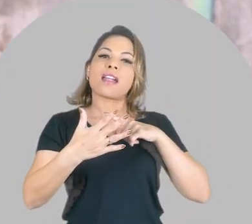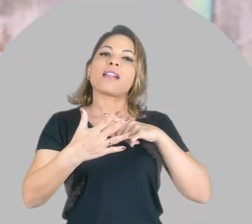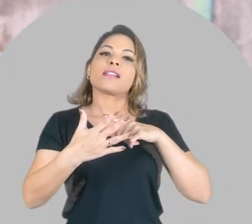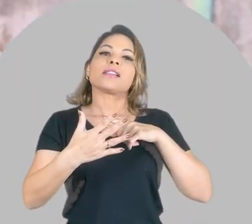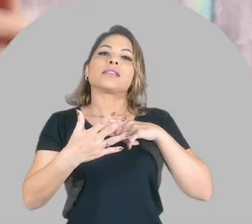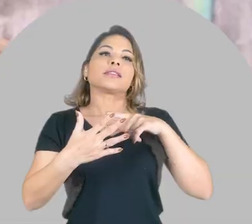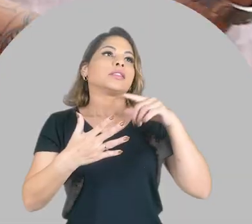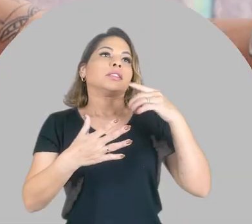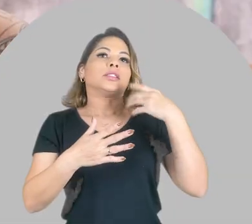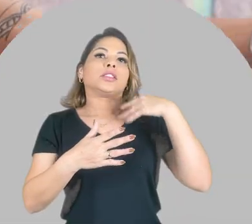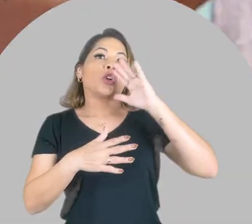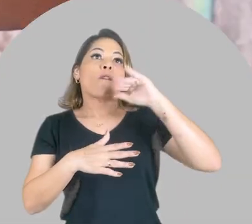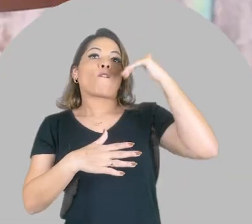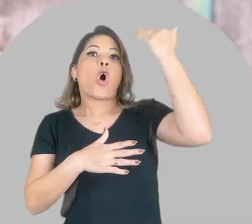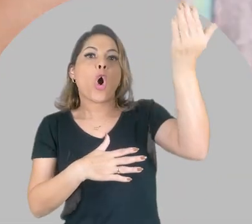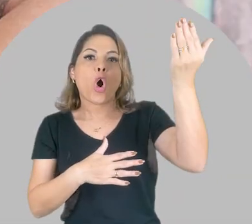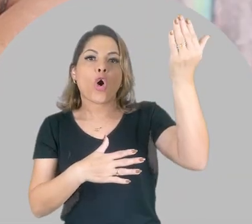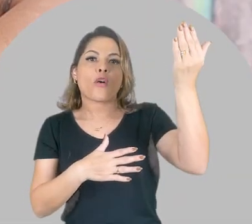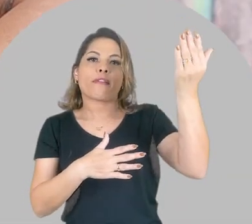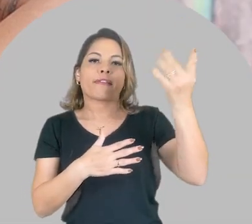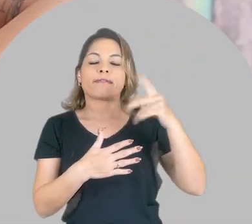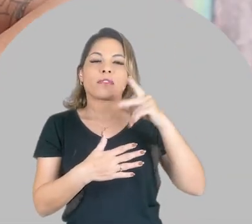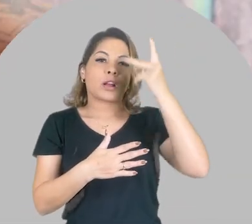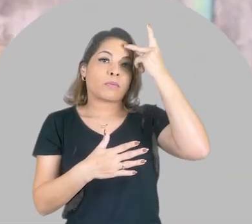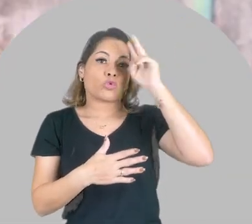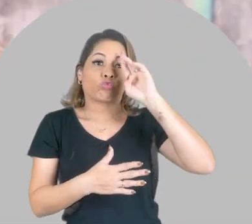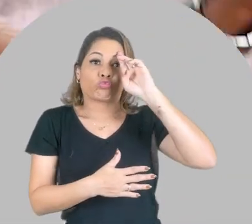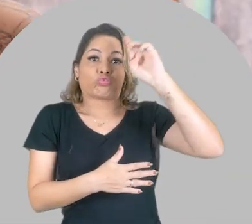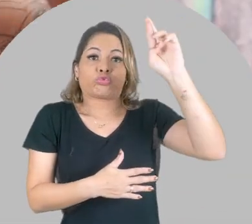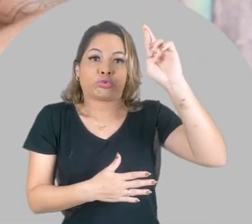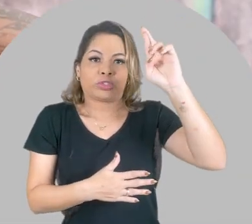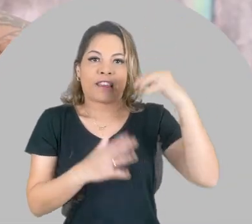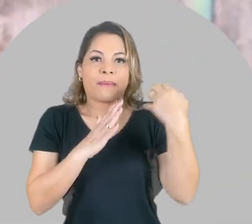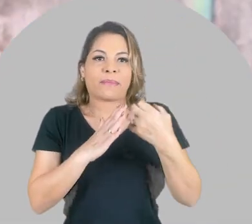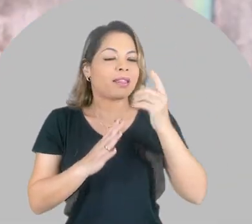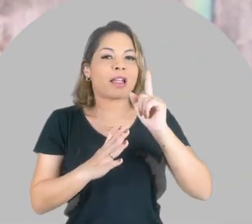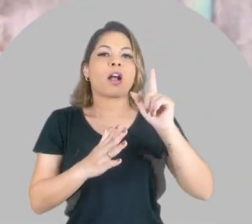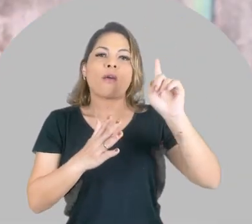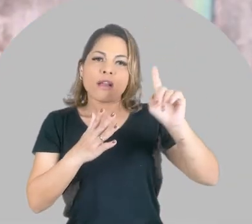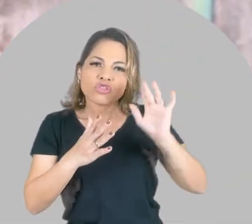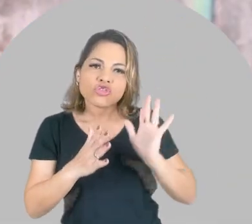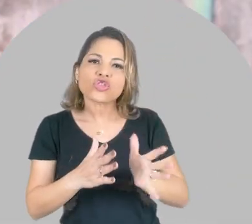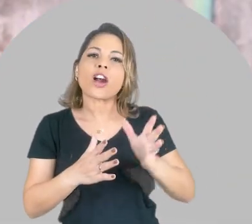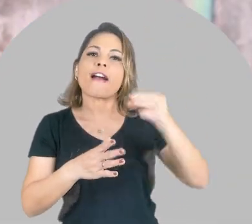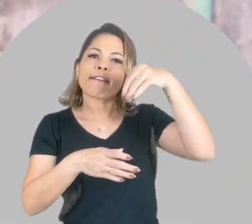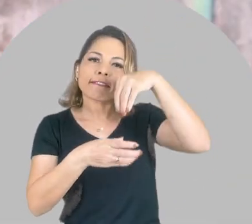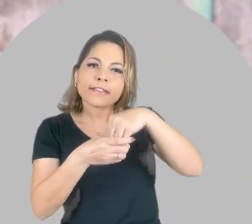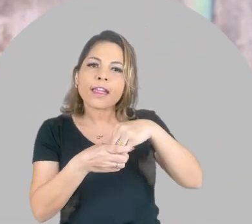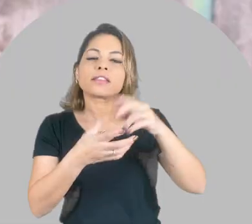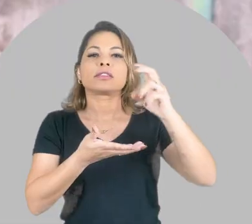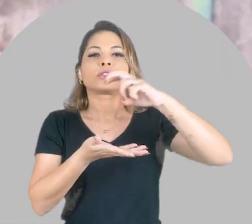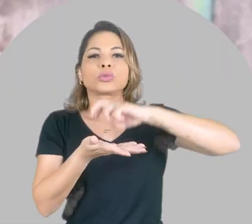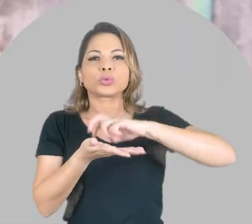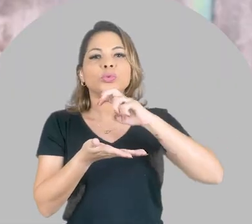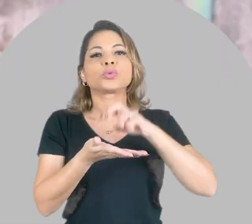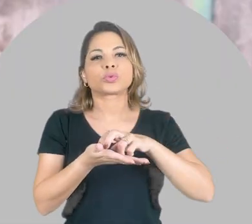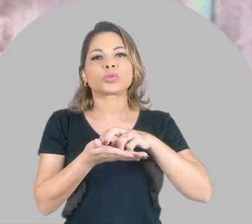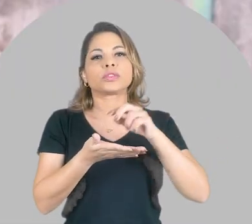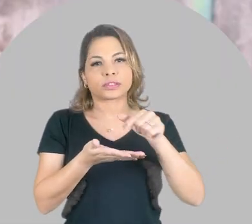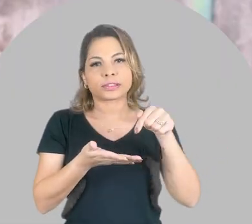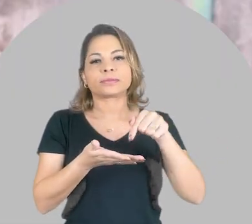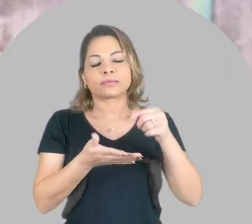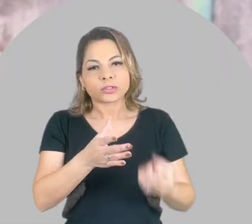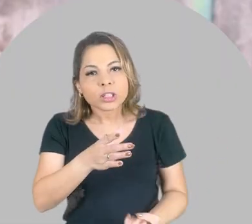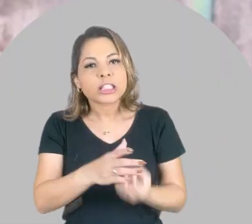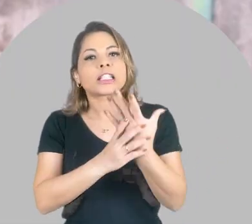ele é periférico. Ele não é o produtor externo que traz a parada, que traz o edital pronto. Esse elemento do conhecimento do hip hop, ele é